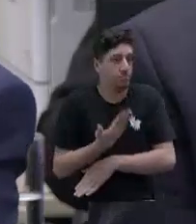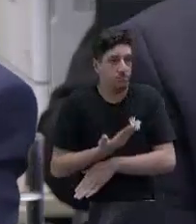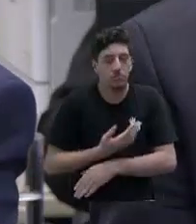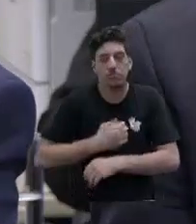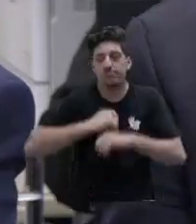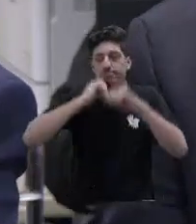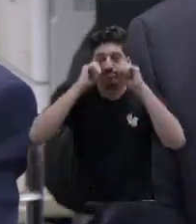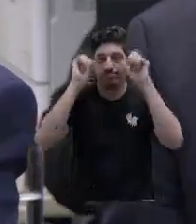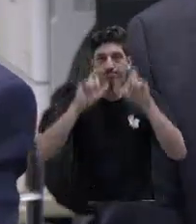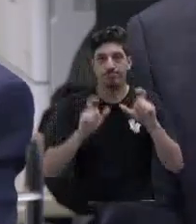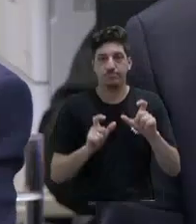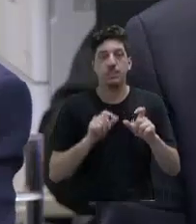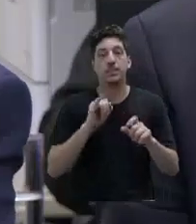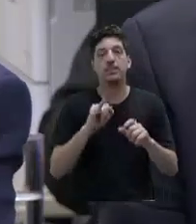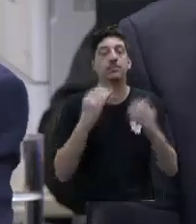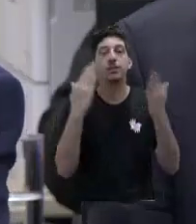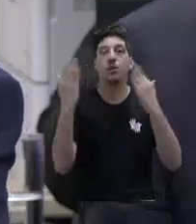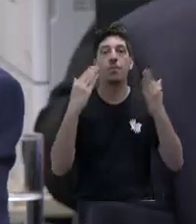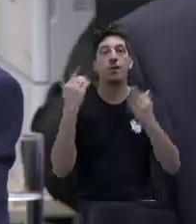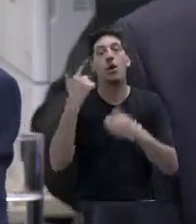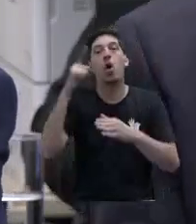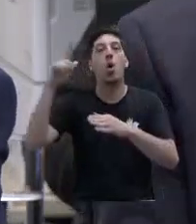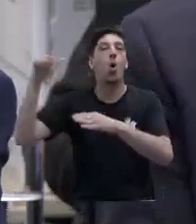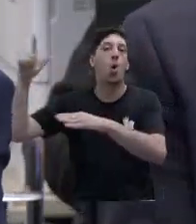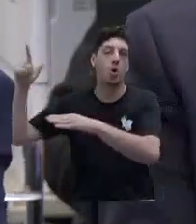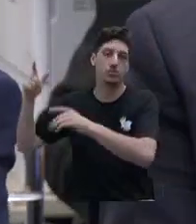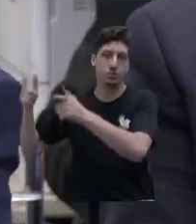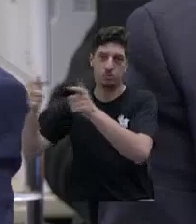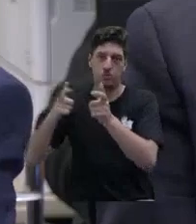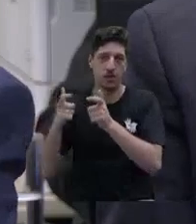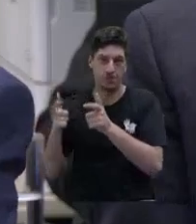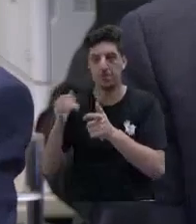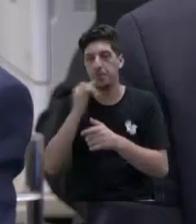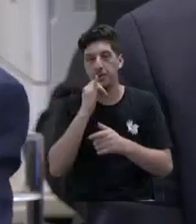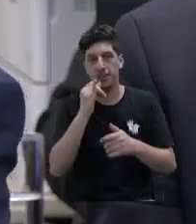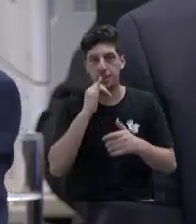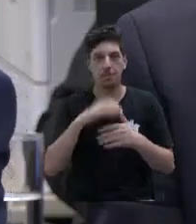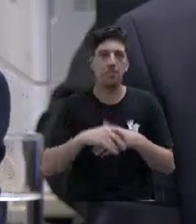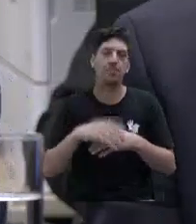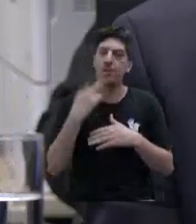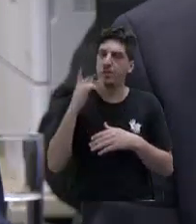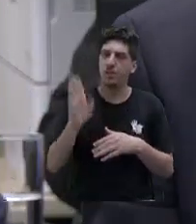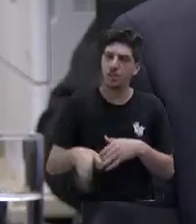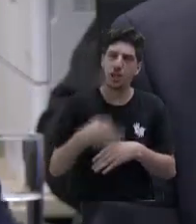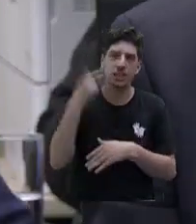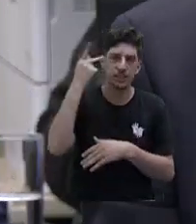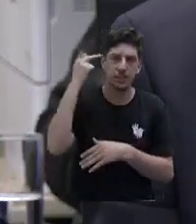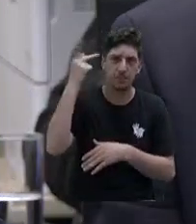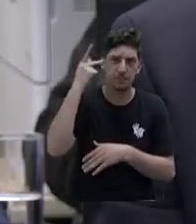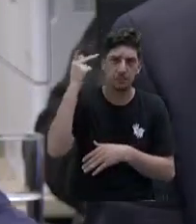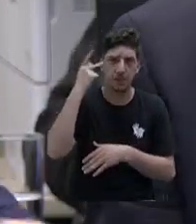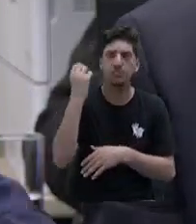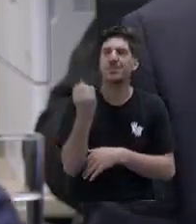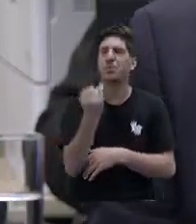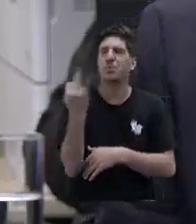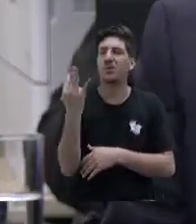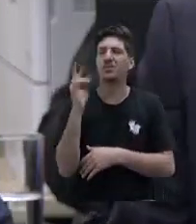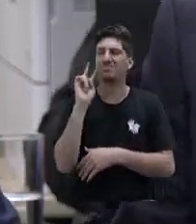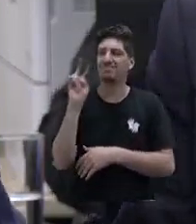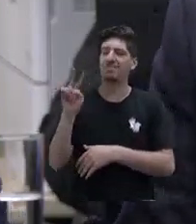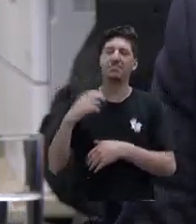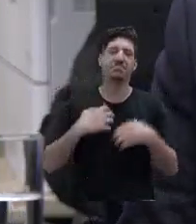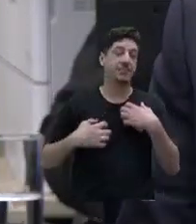com o turismo em outros lugares. Por exemplo, citei isso lá em São Paulo e esse número ele me incomoda